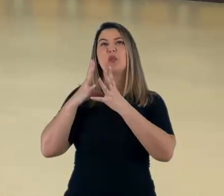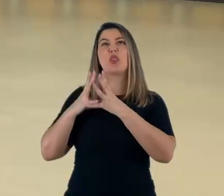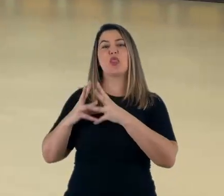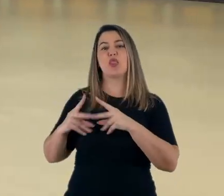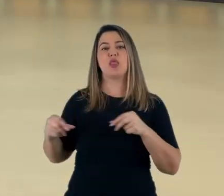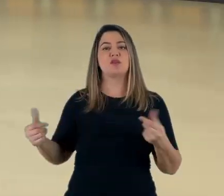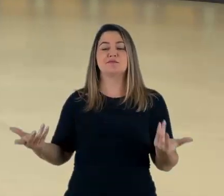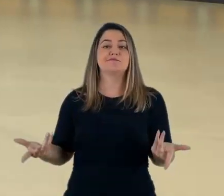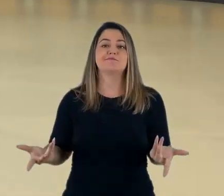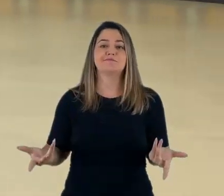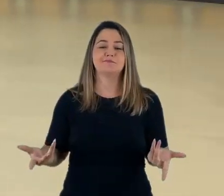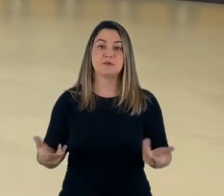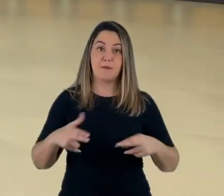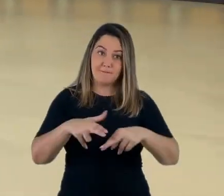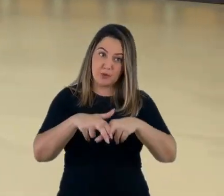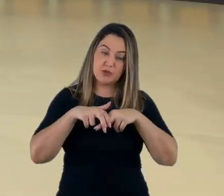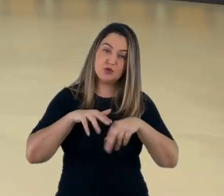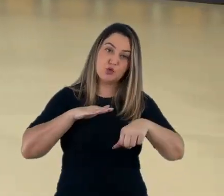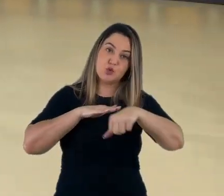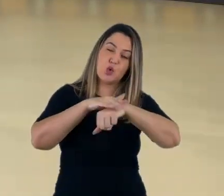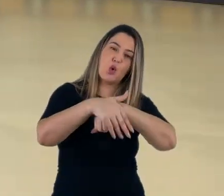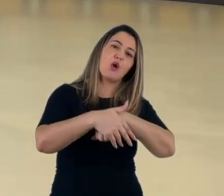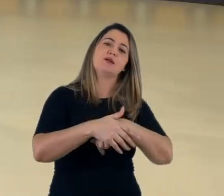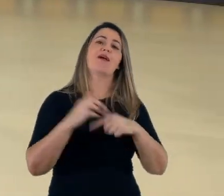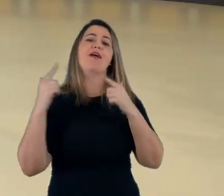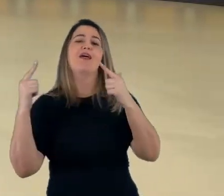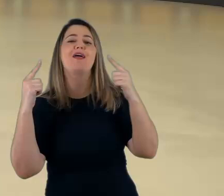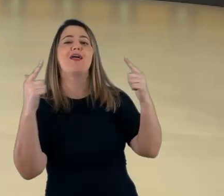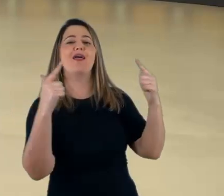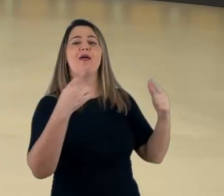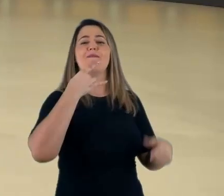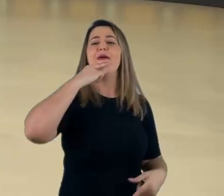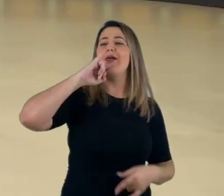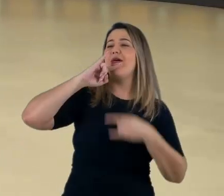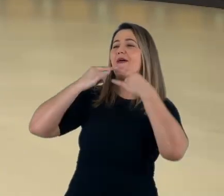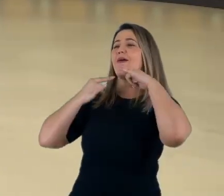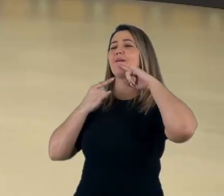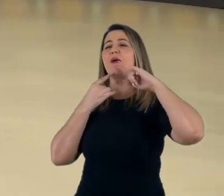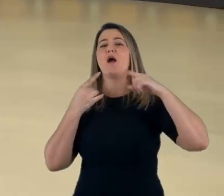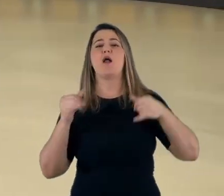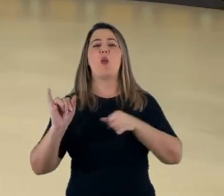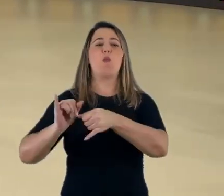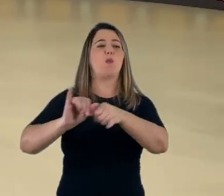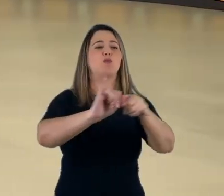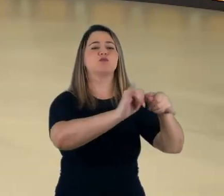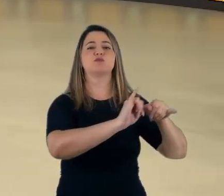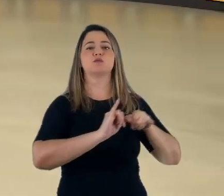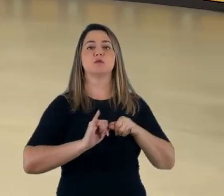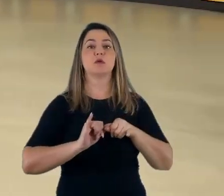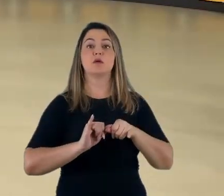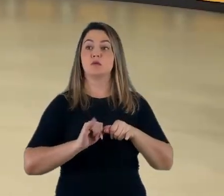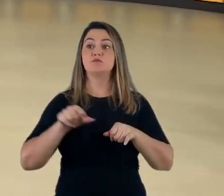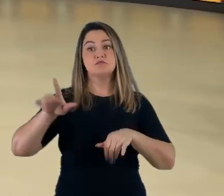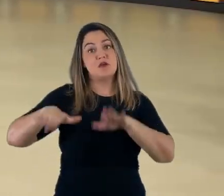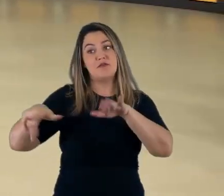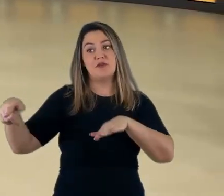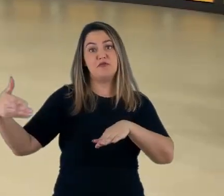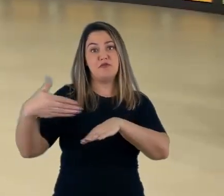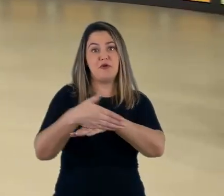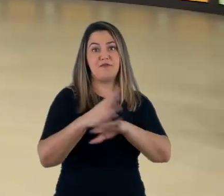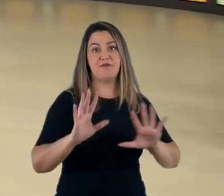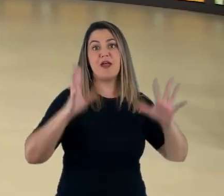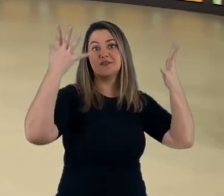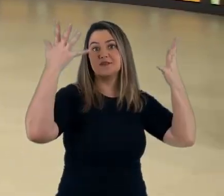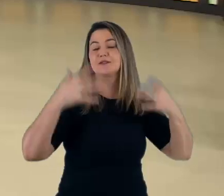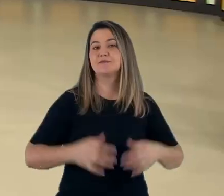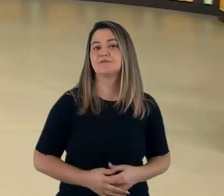naquela noite de bebedice, de farra, de blasfêmia, muitos talvez acabaram indo à festa do rei. Note, talvez eles